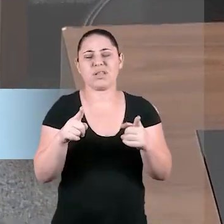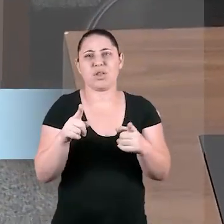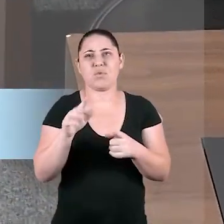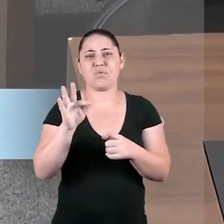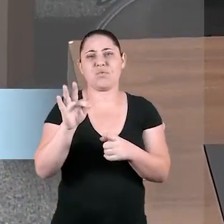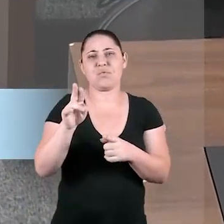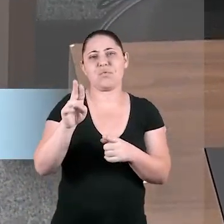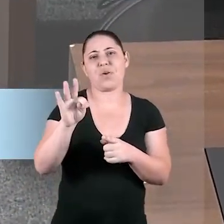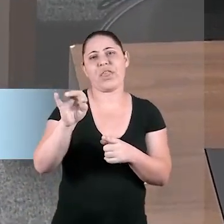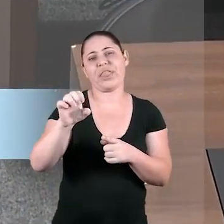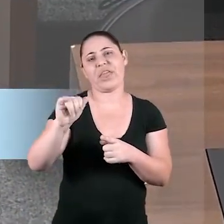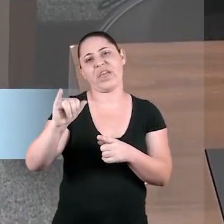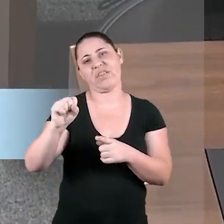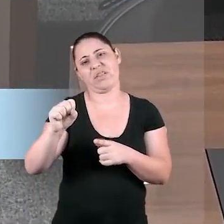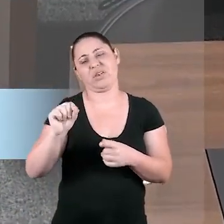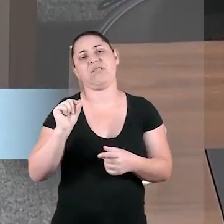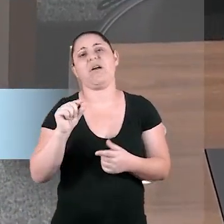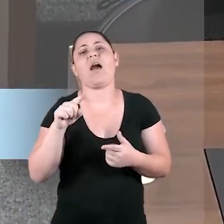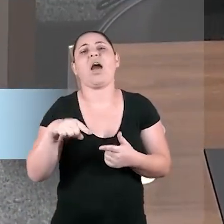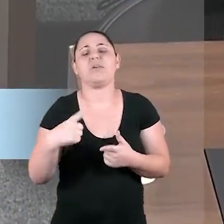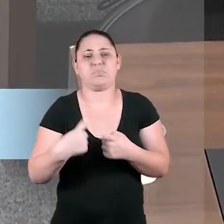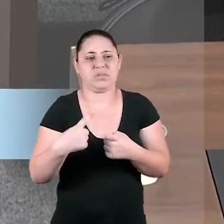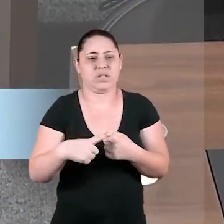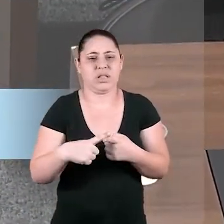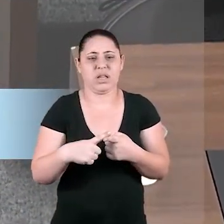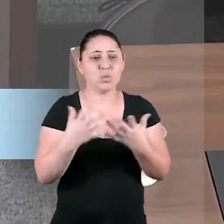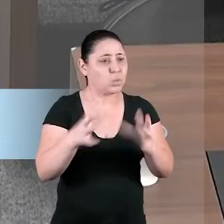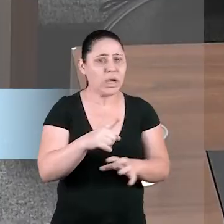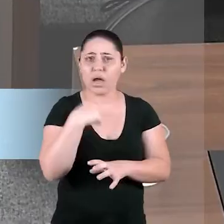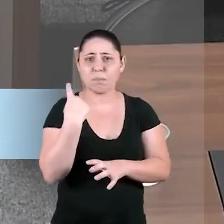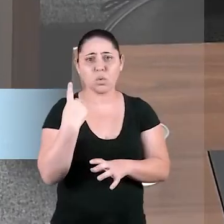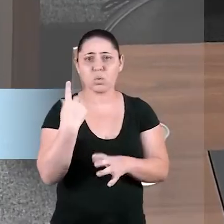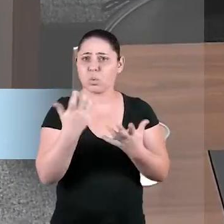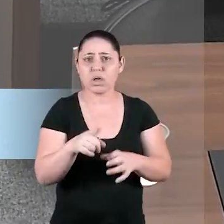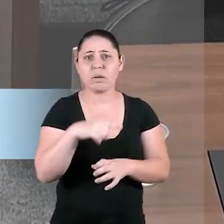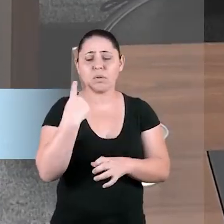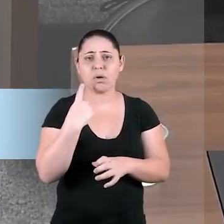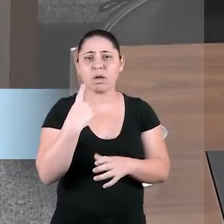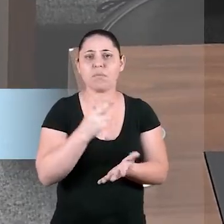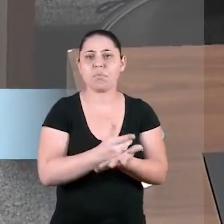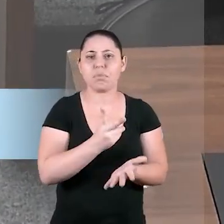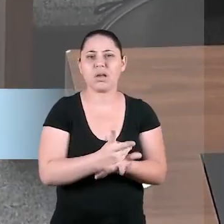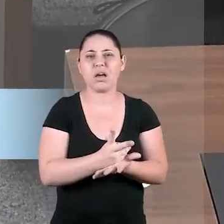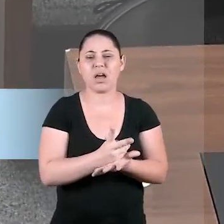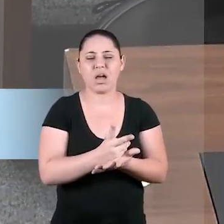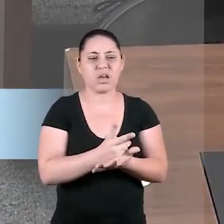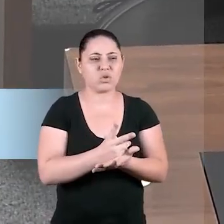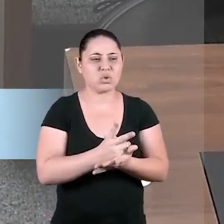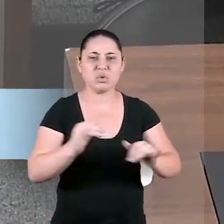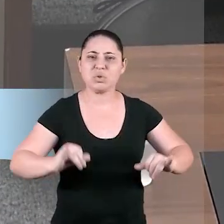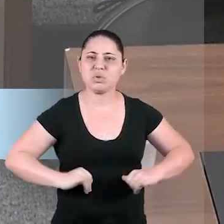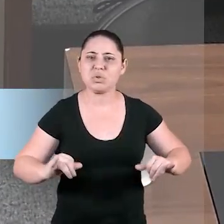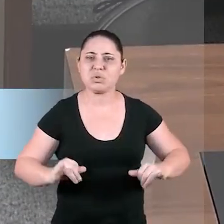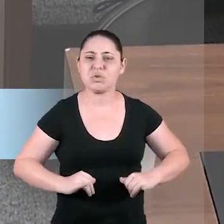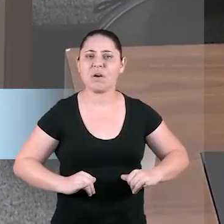a gente usa esse termo, são procedimentos fúteis. Então, porque não quero que morra, né? Então você mantém a pessoa em